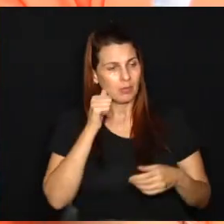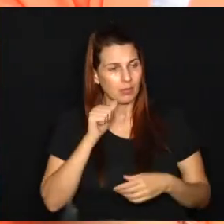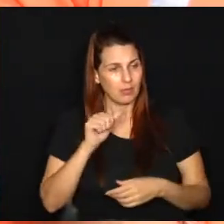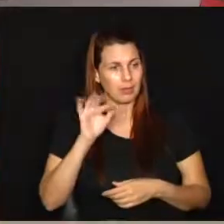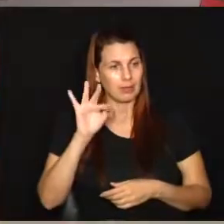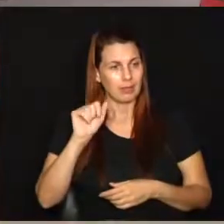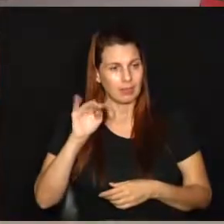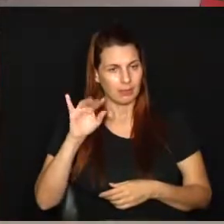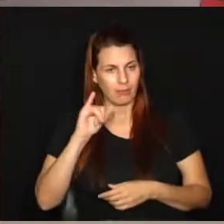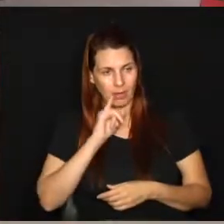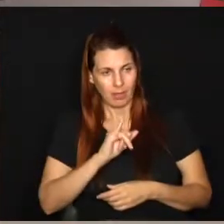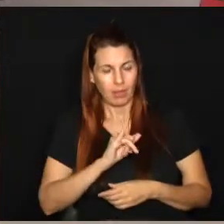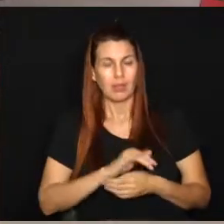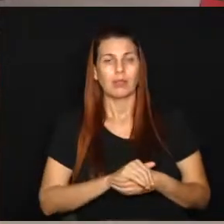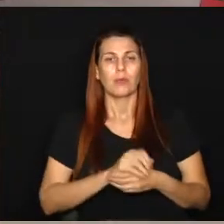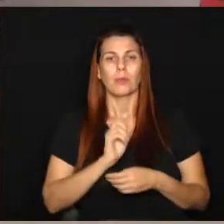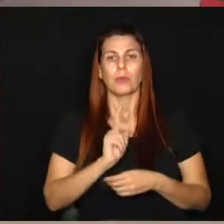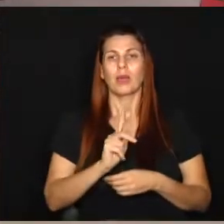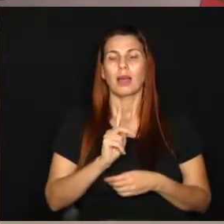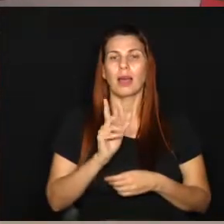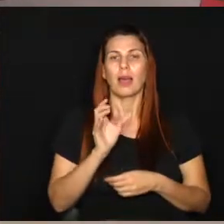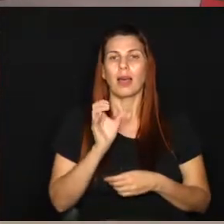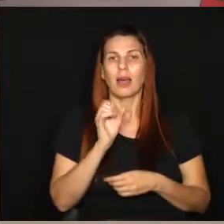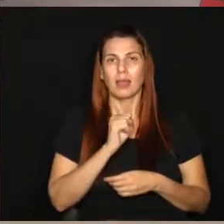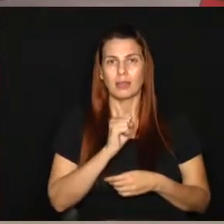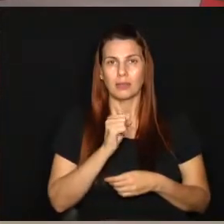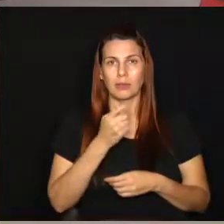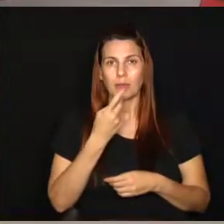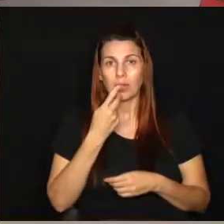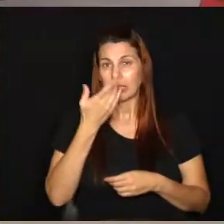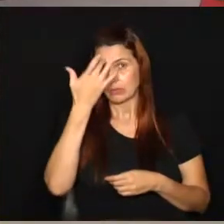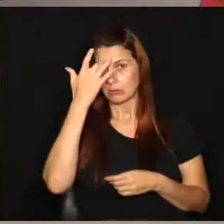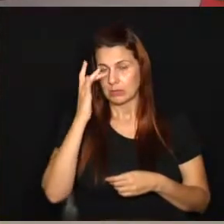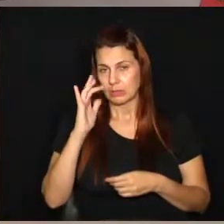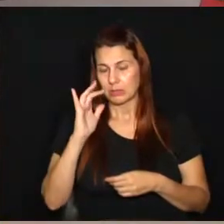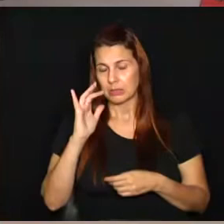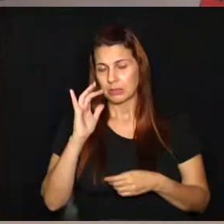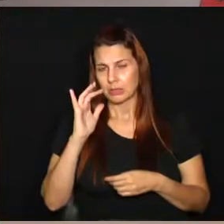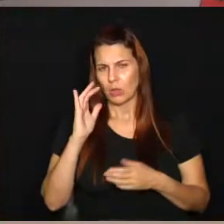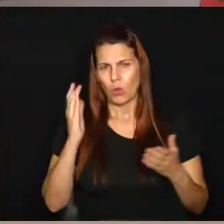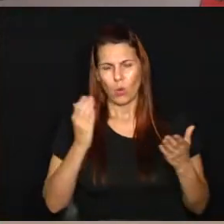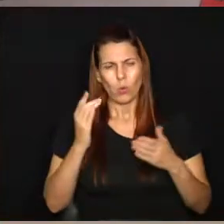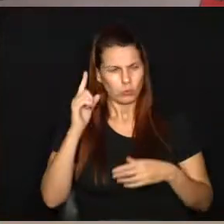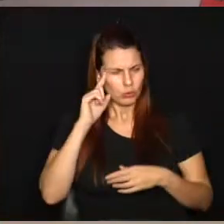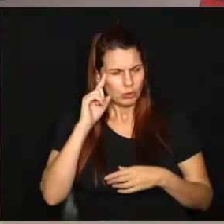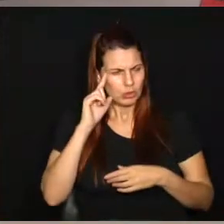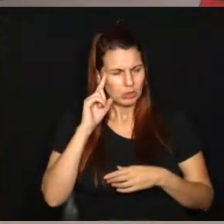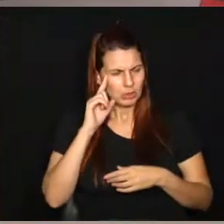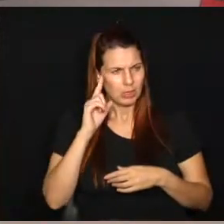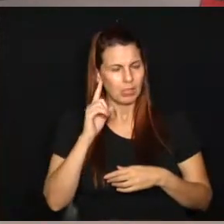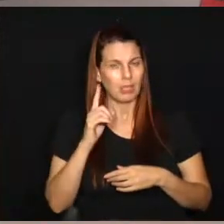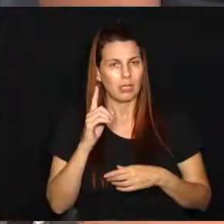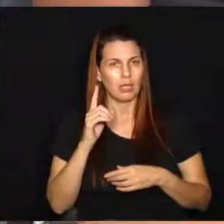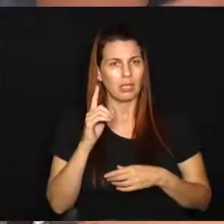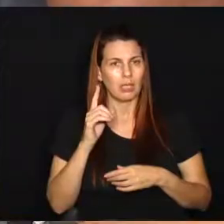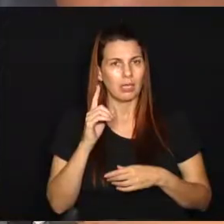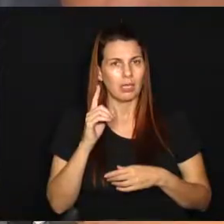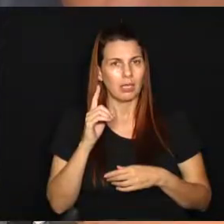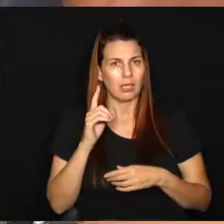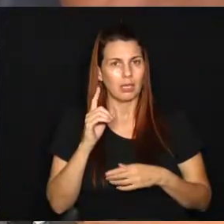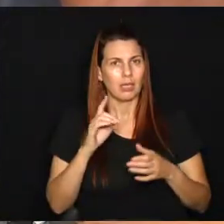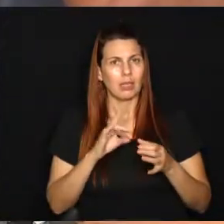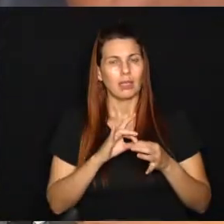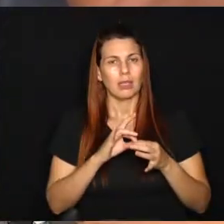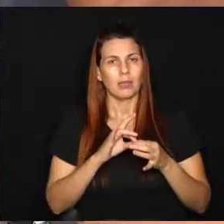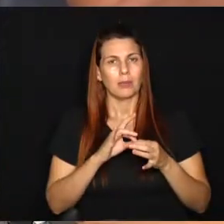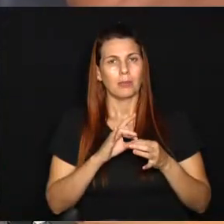comentar? Só uma observação, porque eu não sei se o dia de hoje ele foi aberto para estendido a